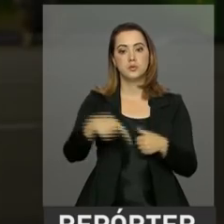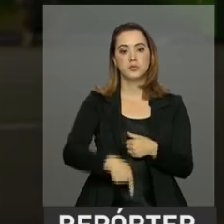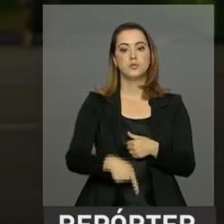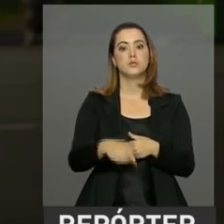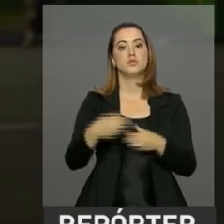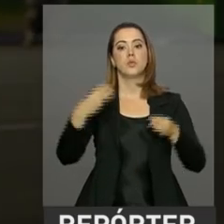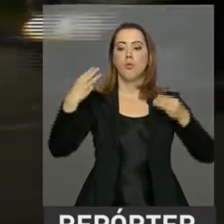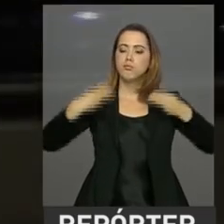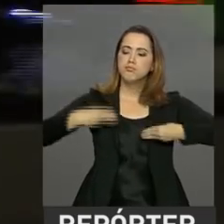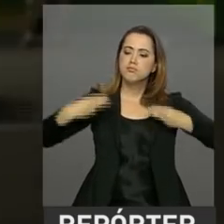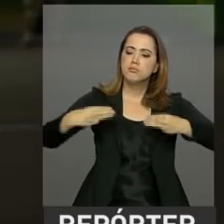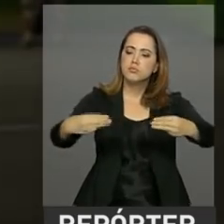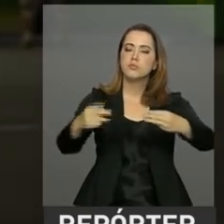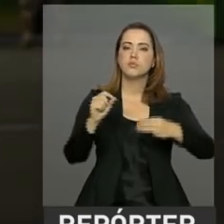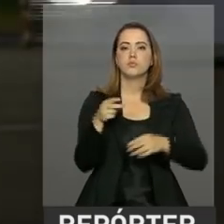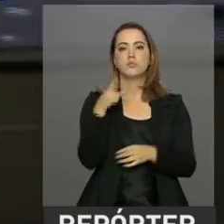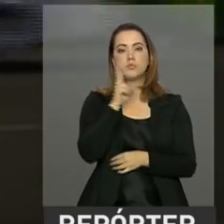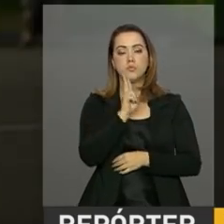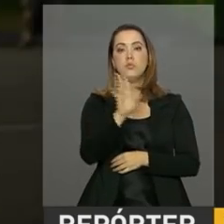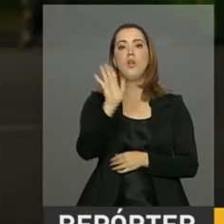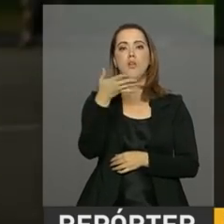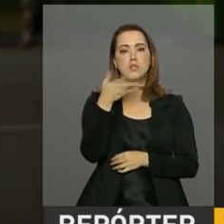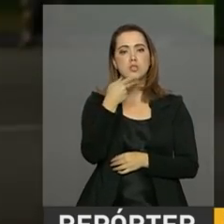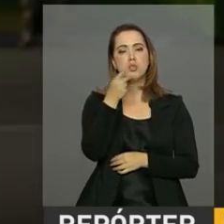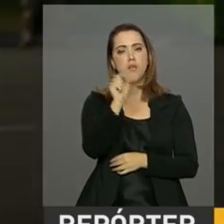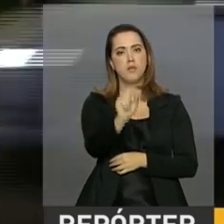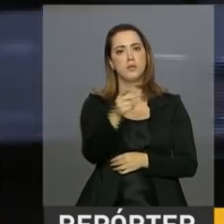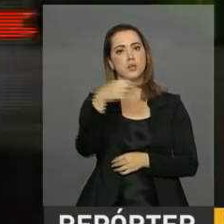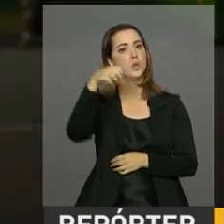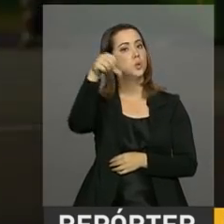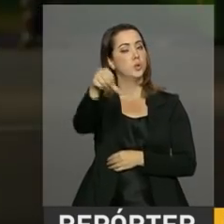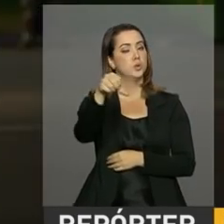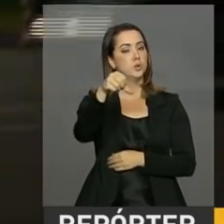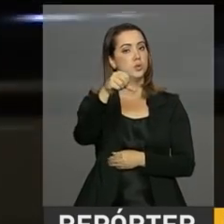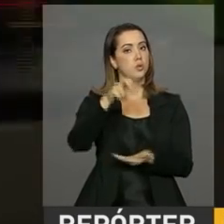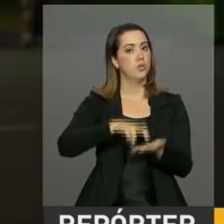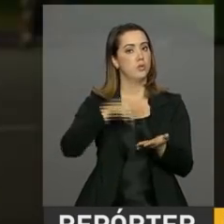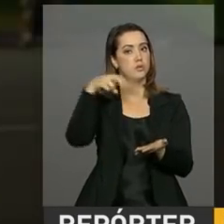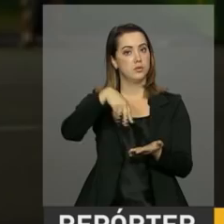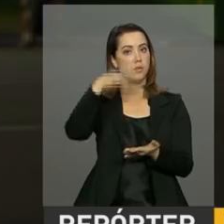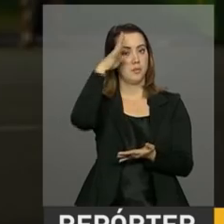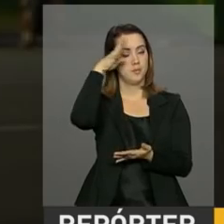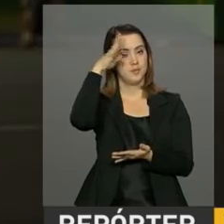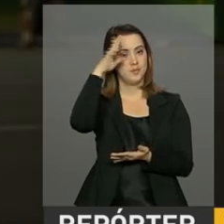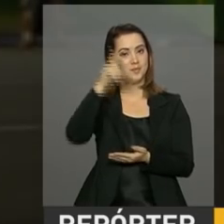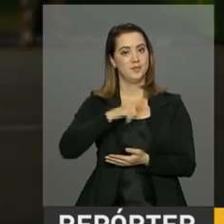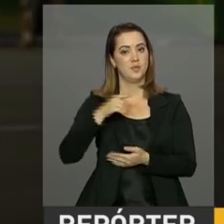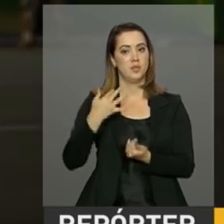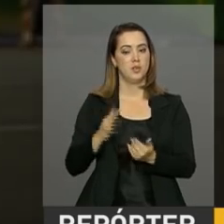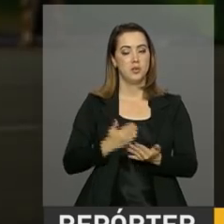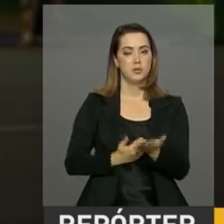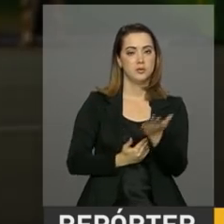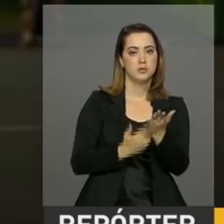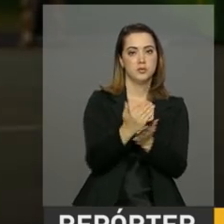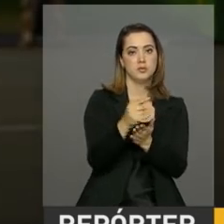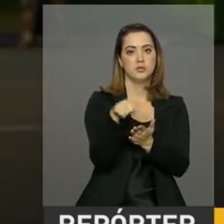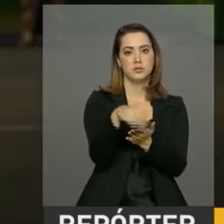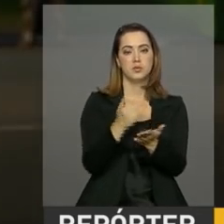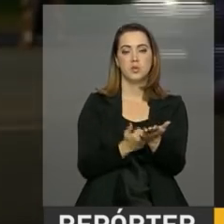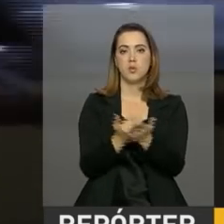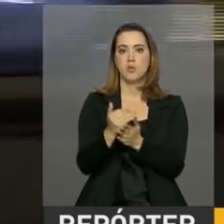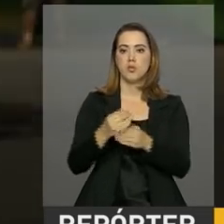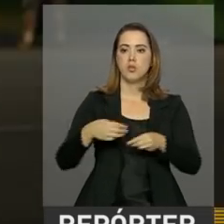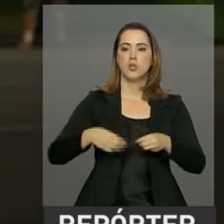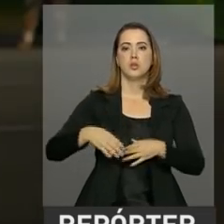Esplanada dos Ministérios, como você falou, que a partir das 9 horas de amanhã desta quarta-feira vai ter o